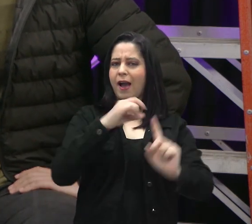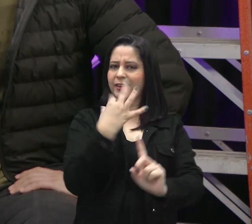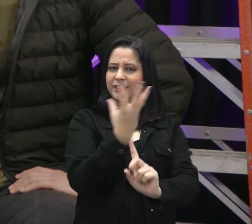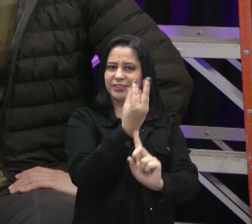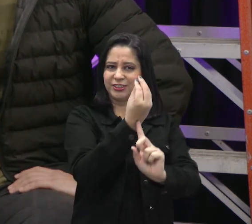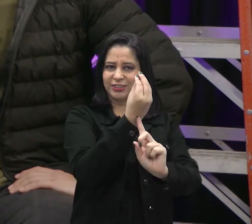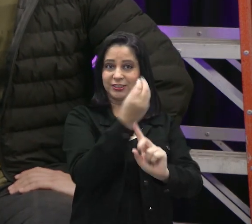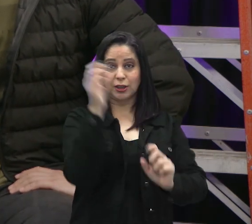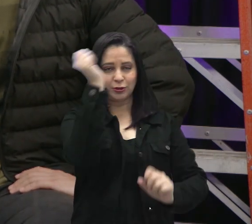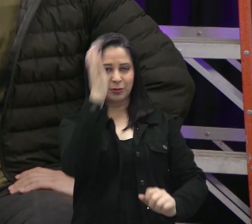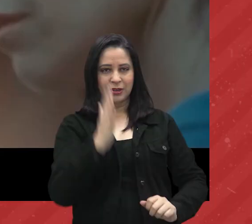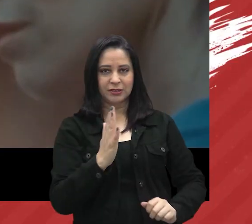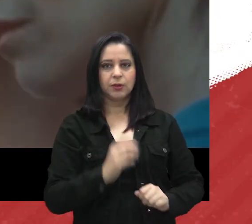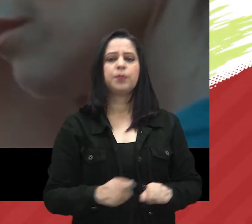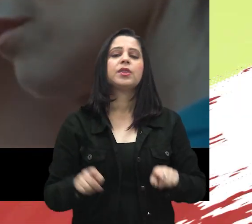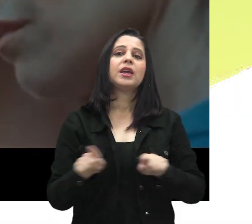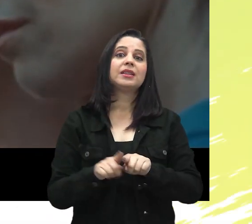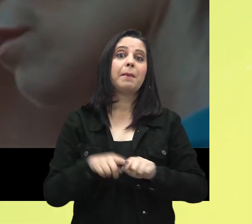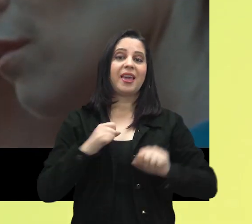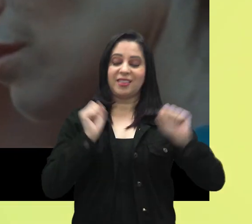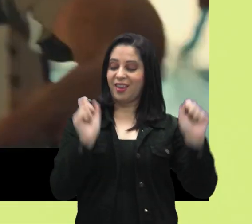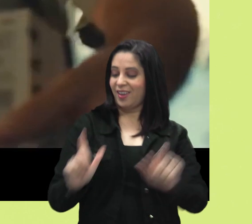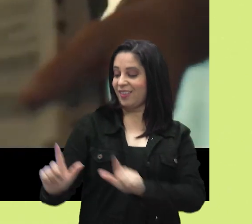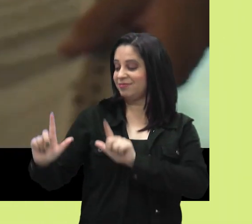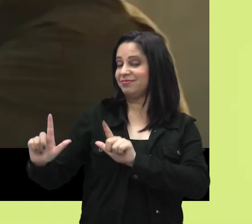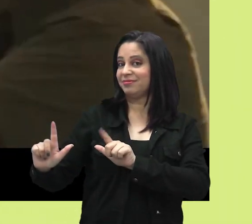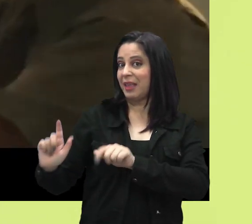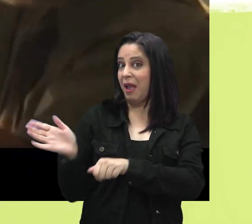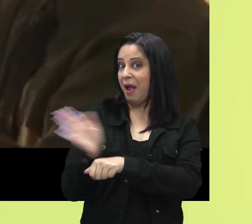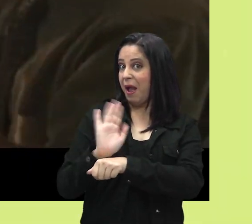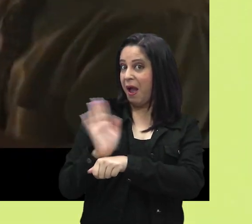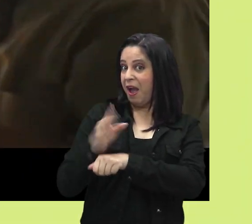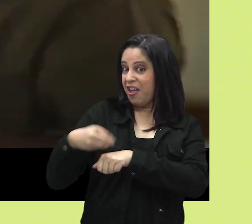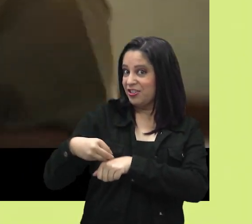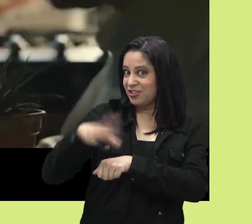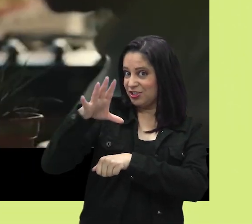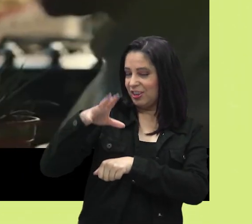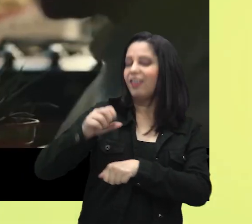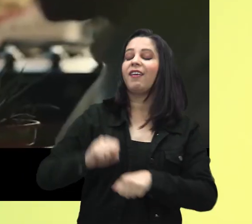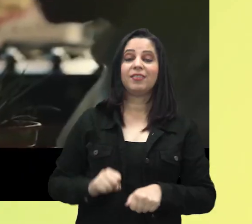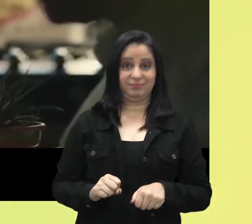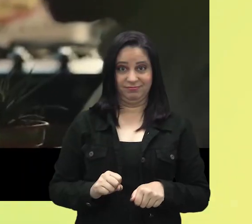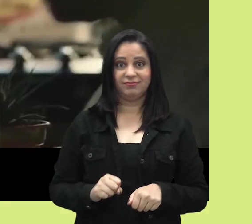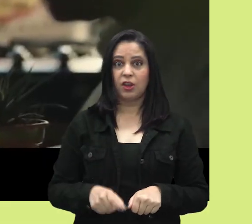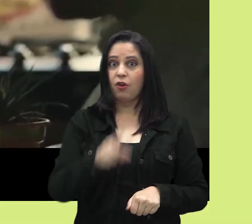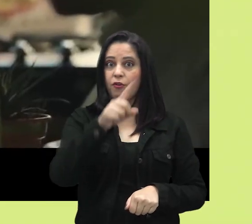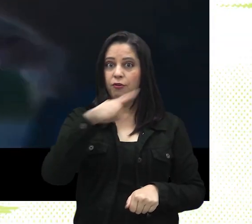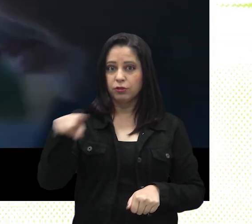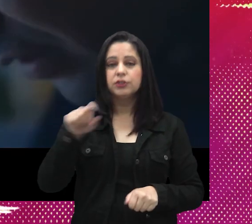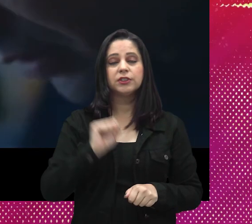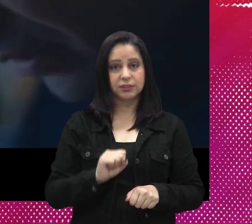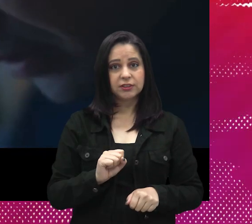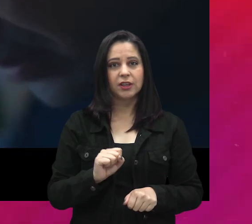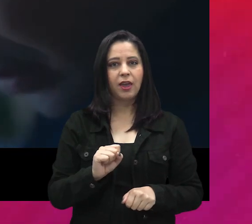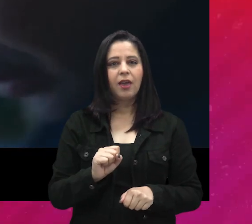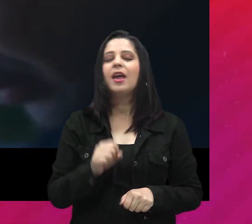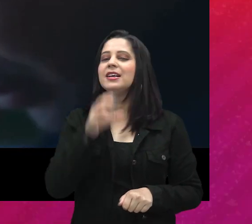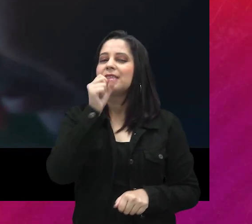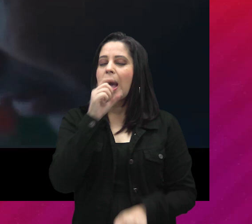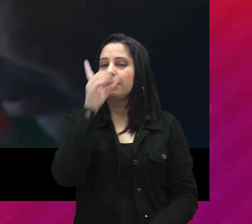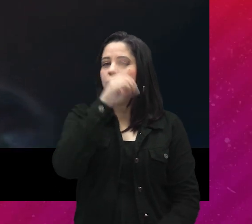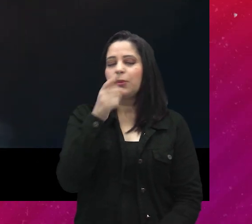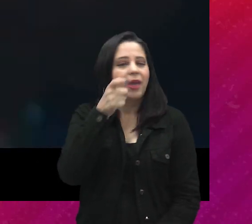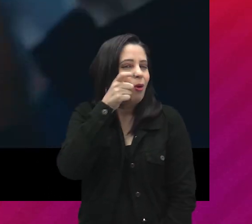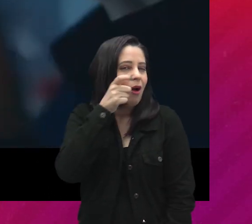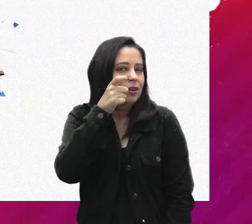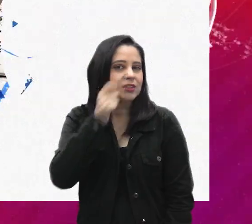Brasil todo. E claro, tem os nossos quadros no Sessão Pipoca, uma sugestão de filme para você curtir aí o seu